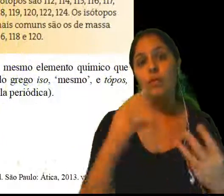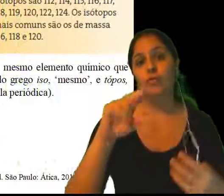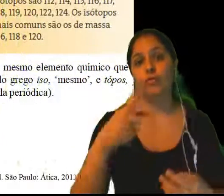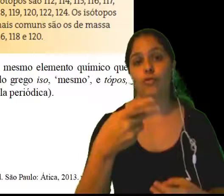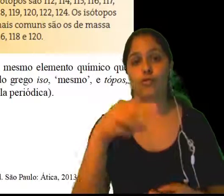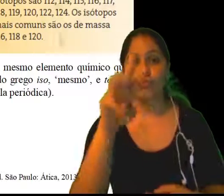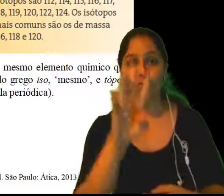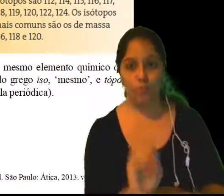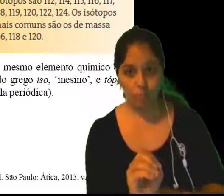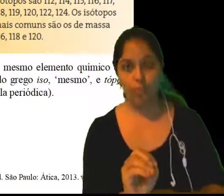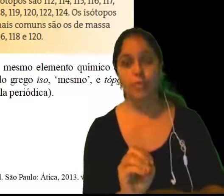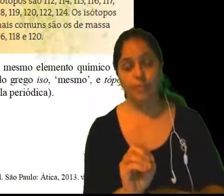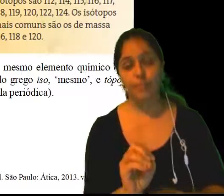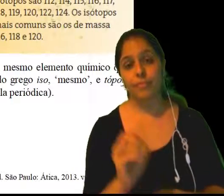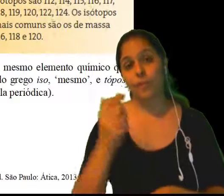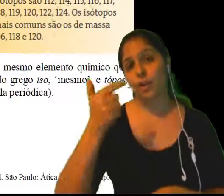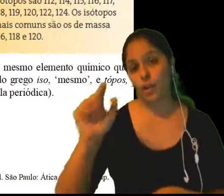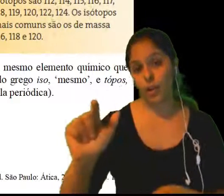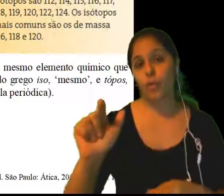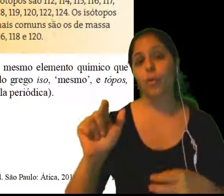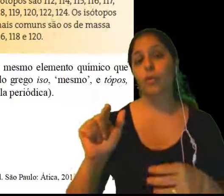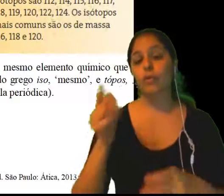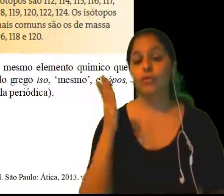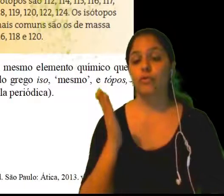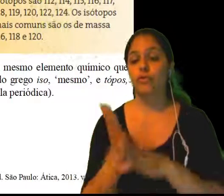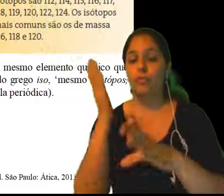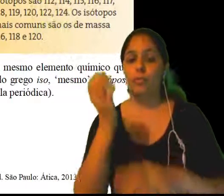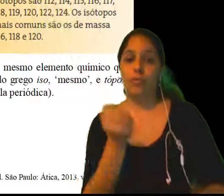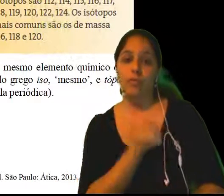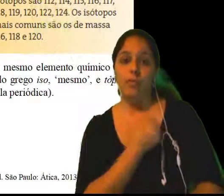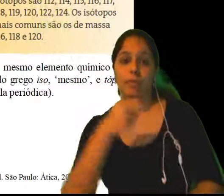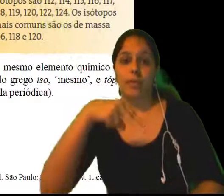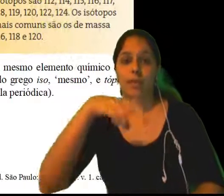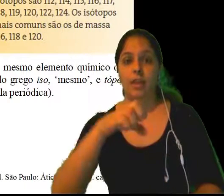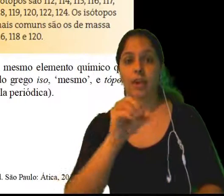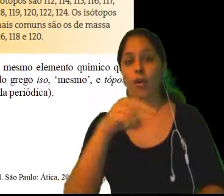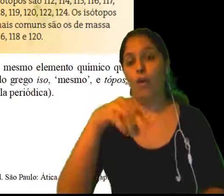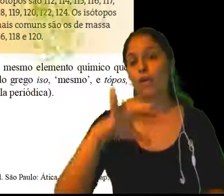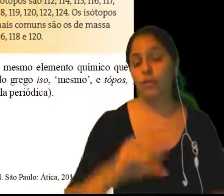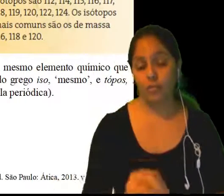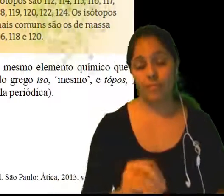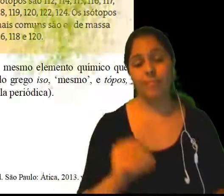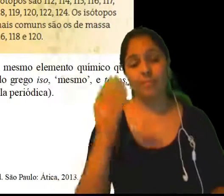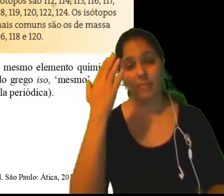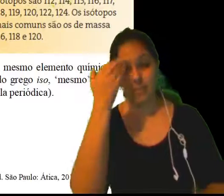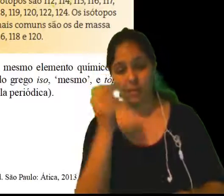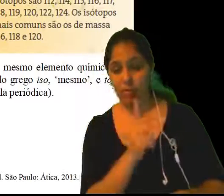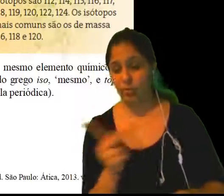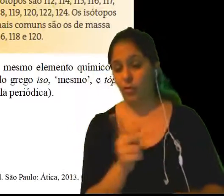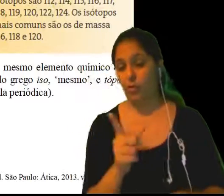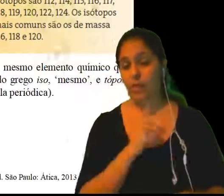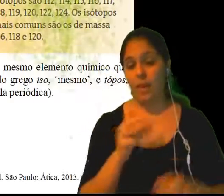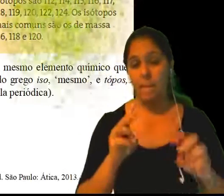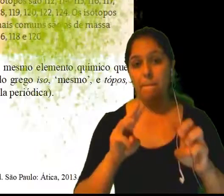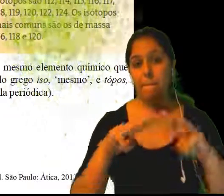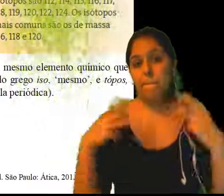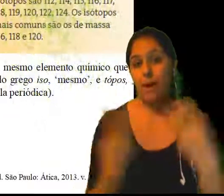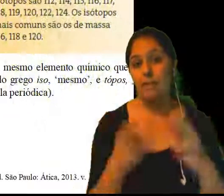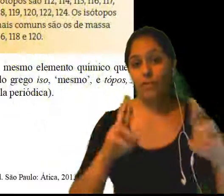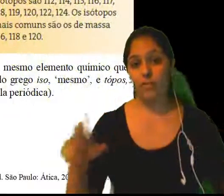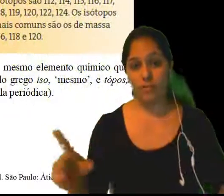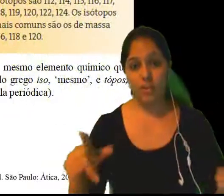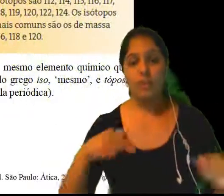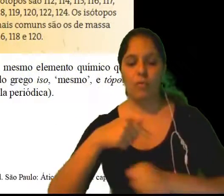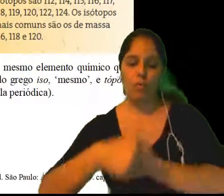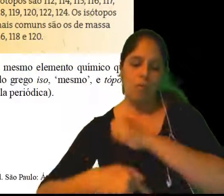Thomson descobriu massas atômicas diferentes do elemento neônio. Apesar deles terem massas diferentes,